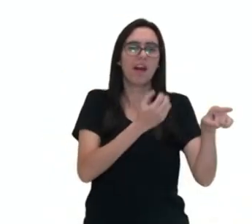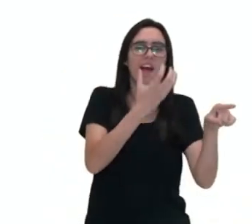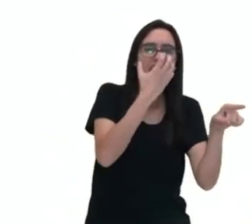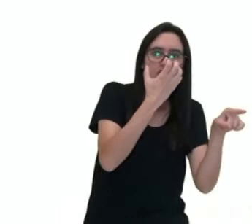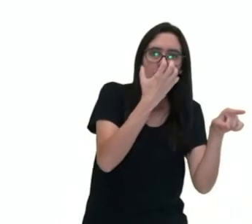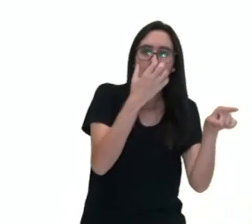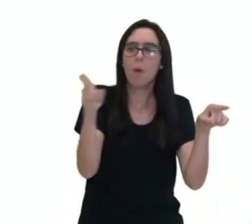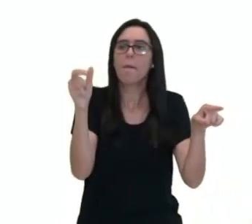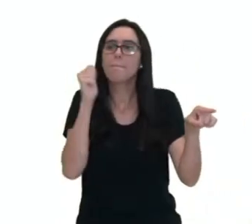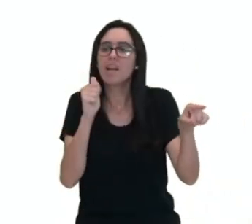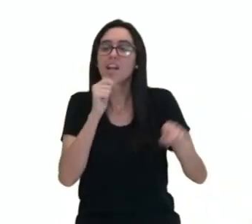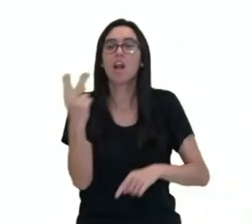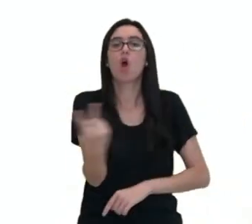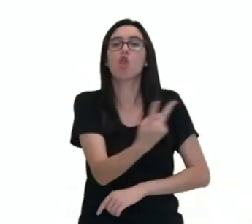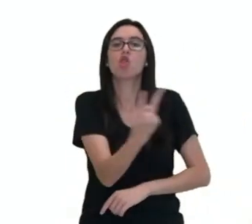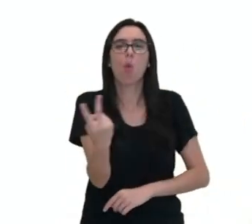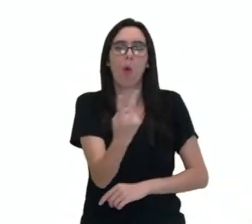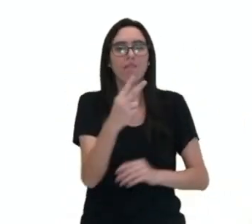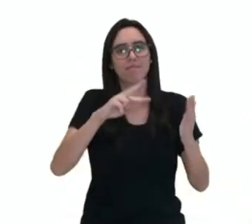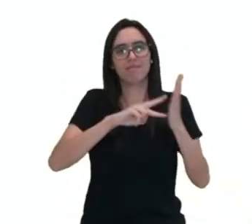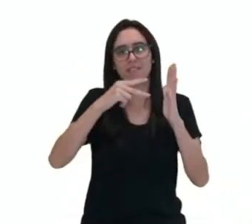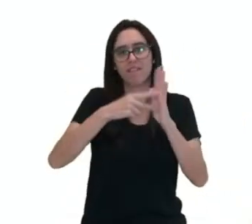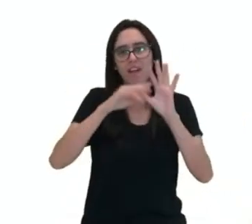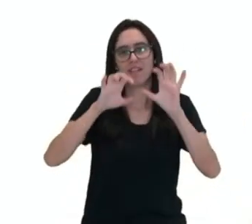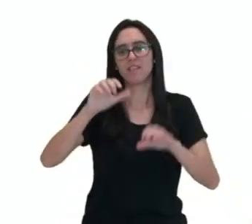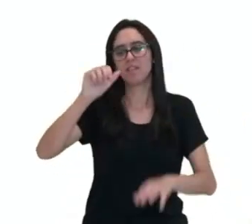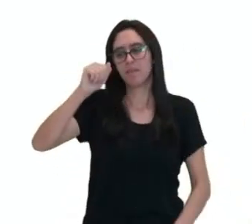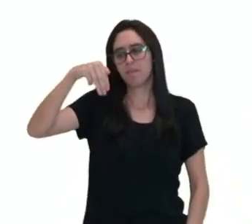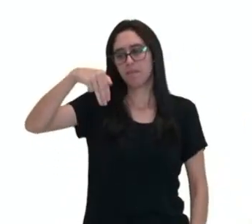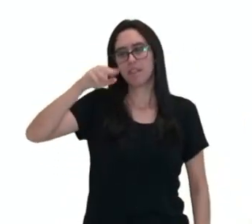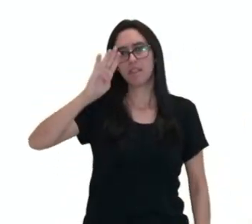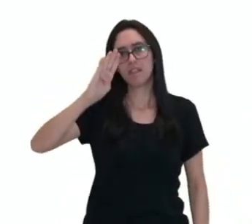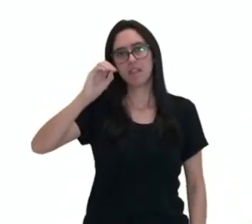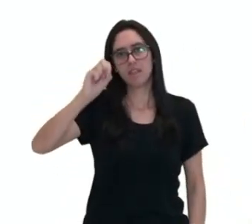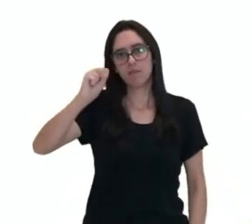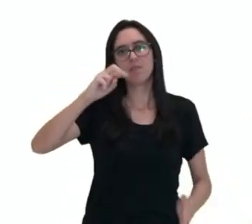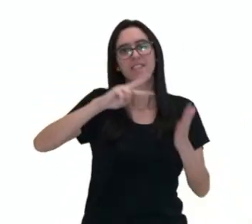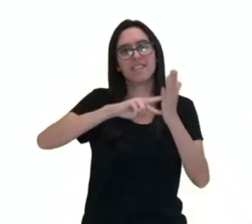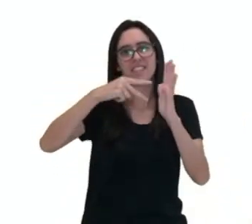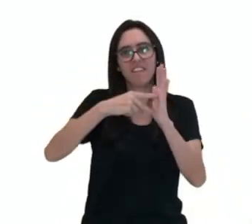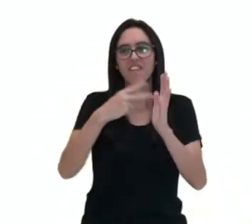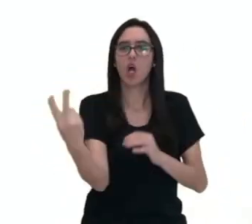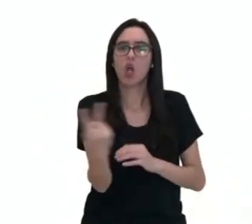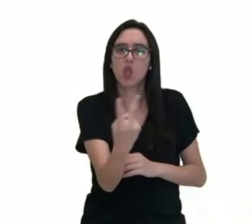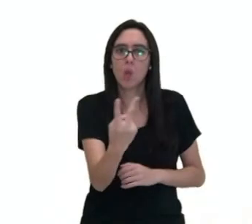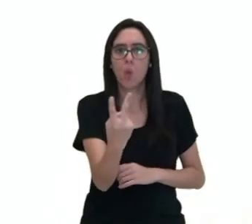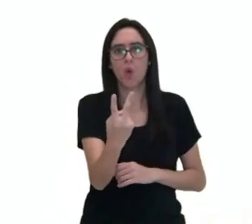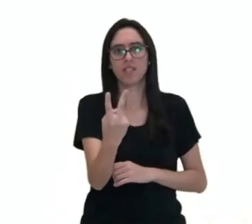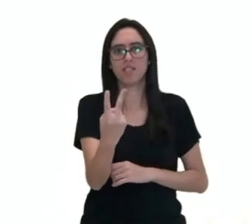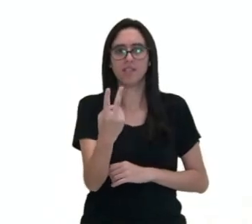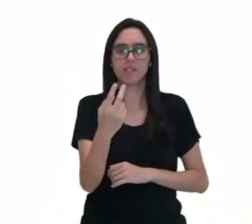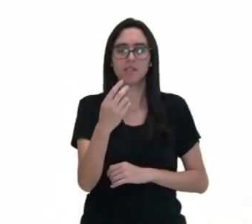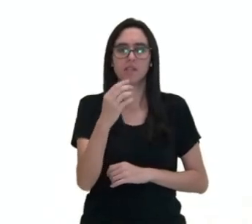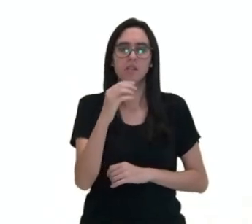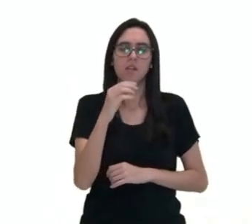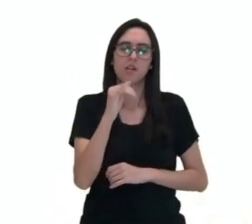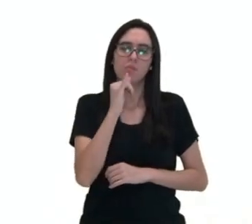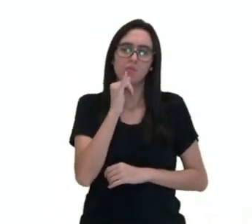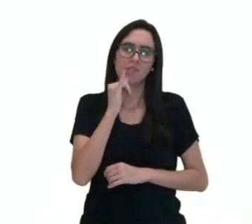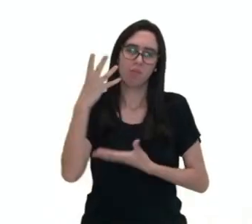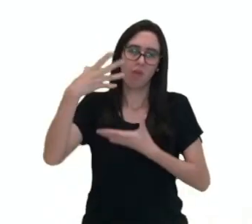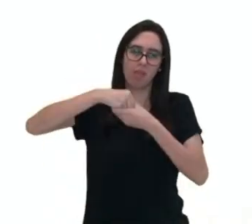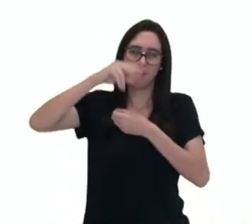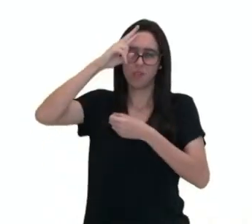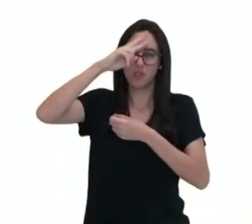aos dois, né? Então ambos geralmente, via de regra, se refere a duas pessoas, né? Nesse caso aqui,